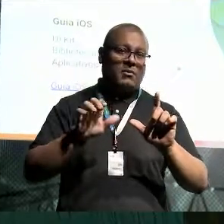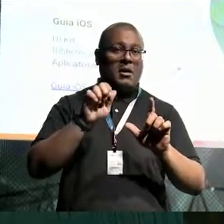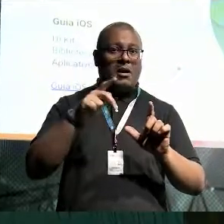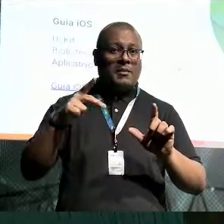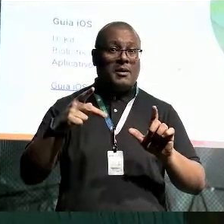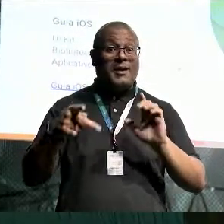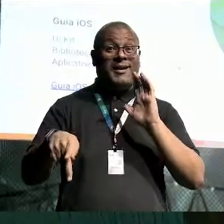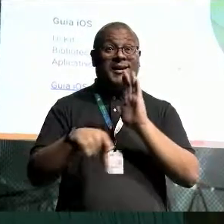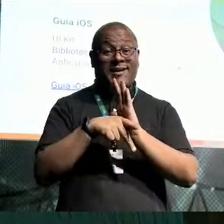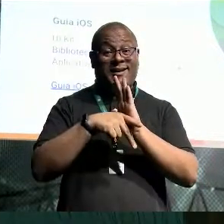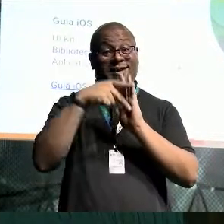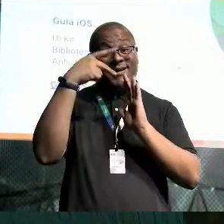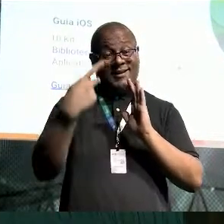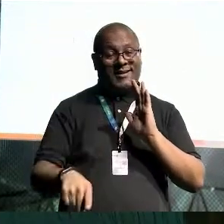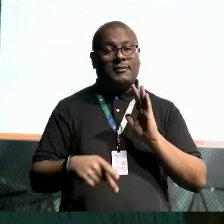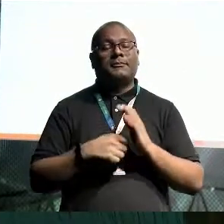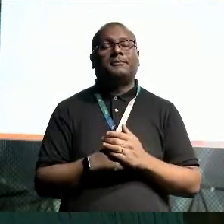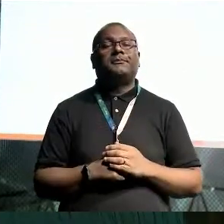aplicativo nativo.